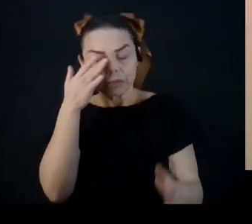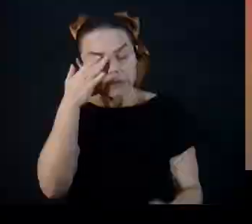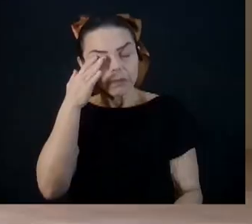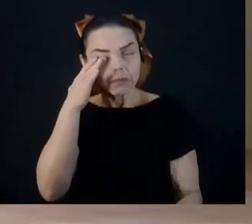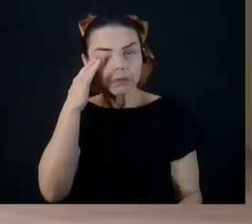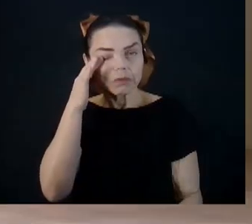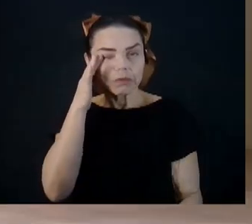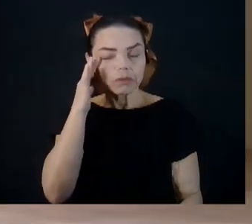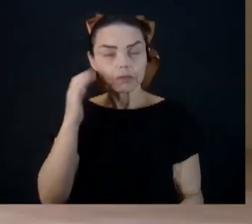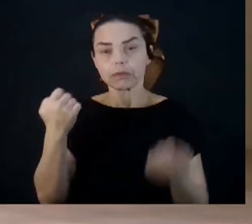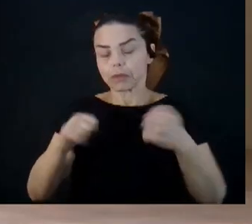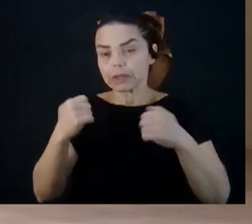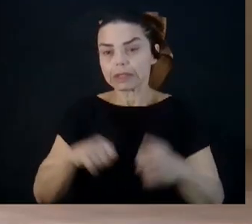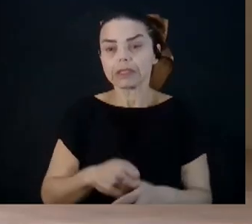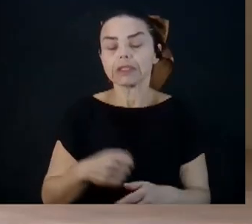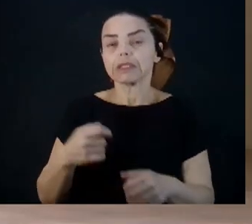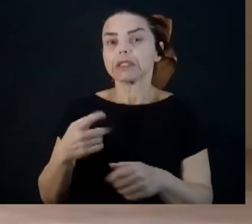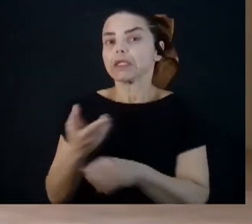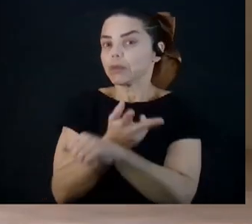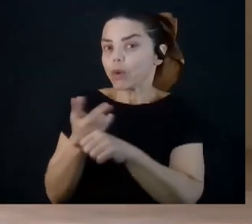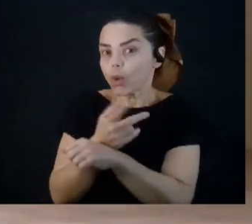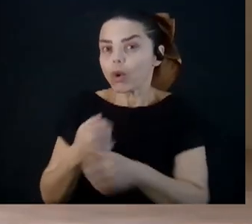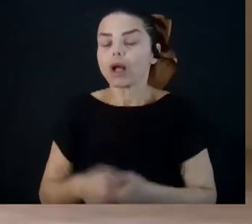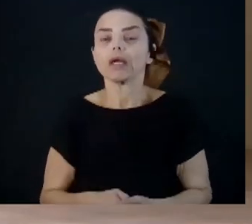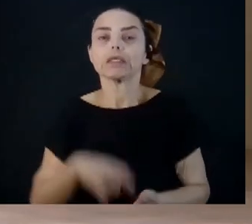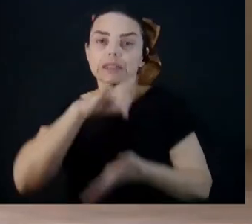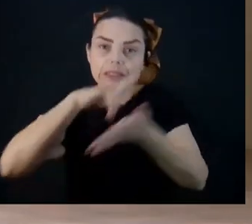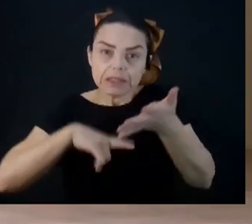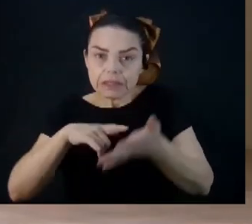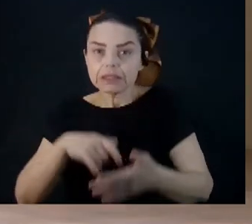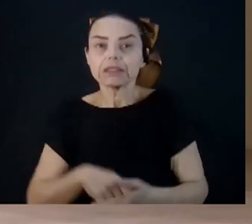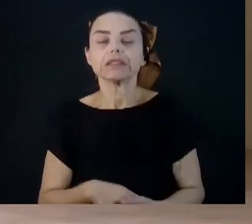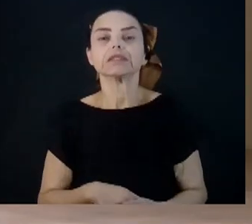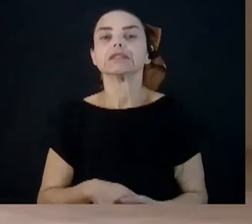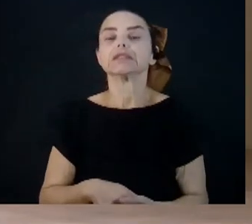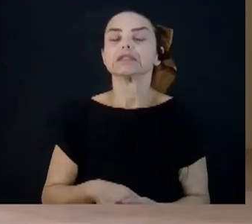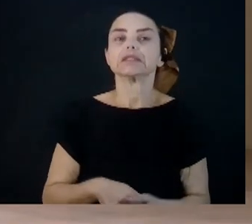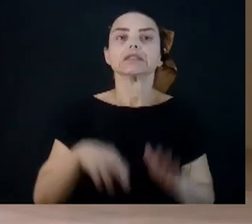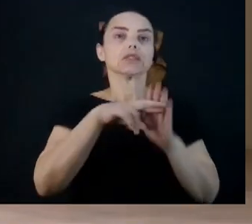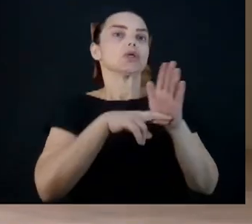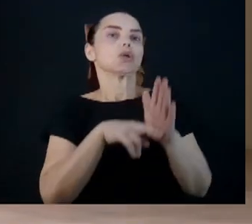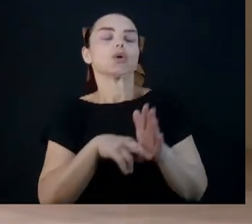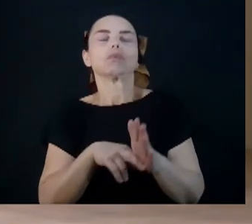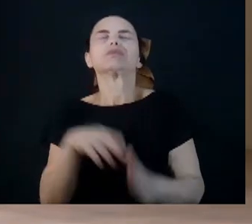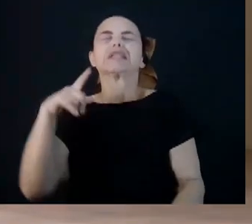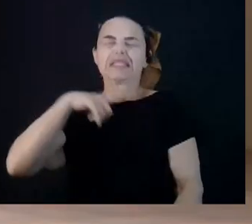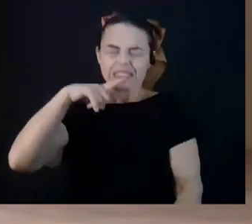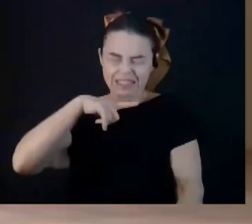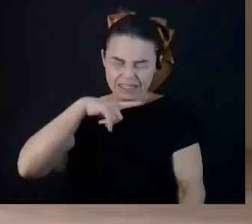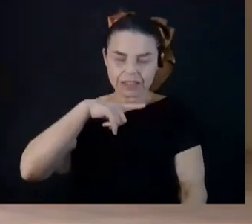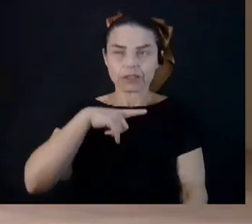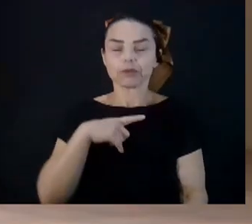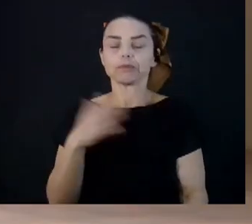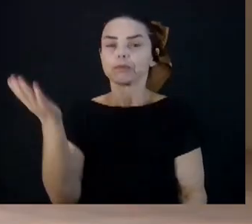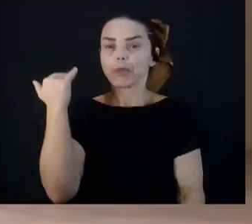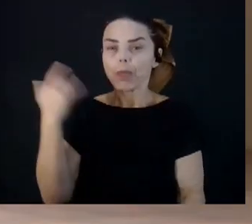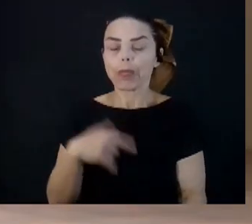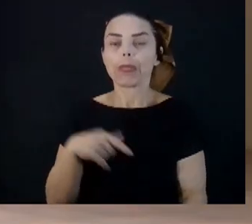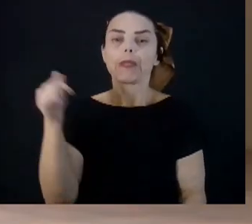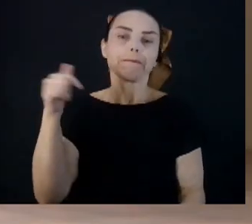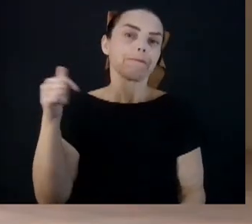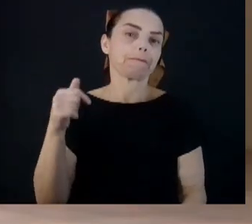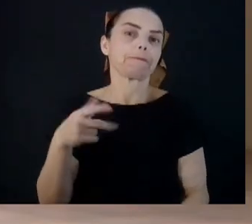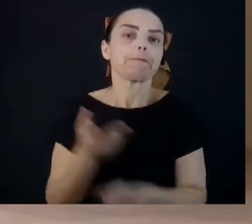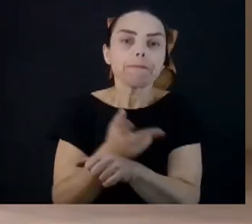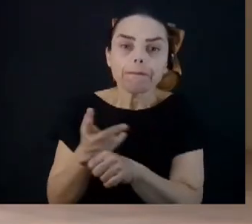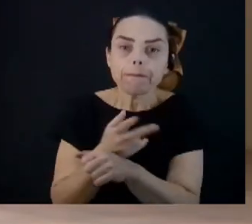precisaram correr atrás de muita papelada, de muita burocracia na época. Na época, eles aqui procuraram, né,